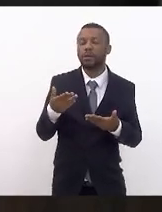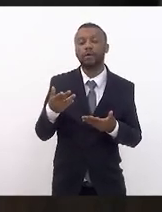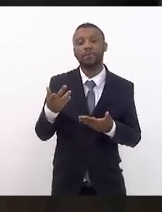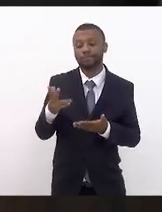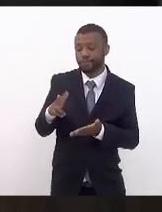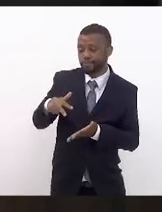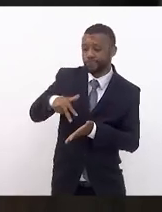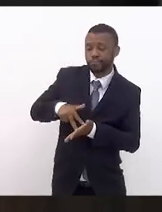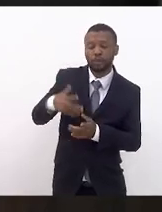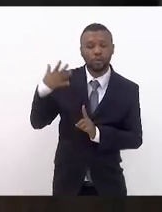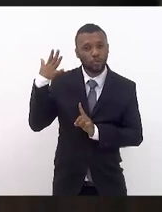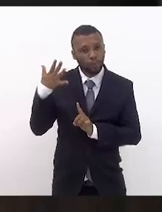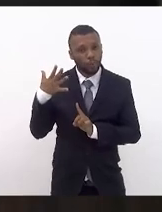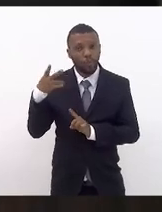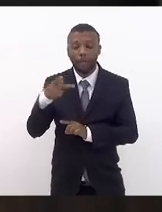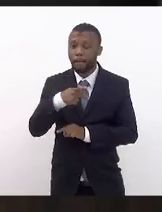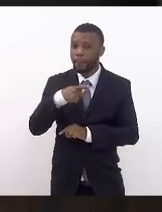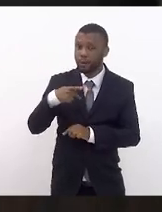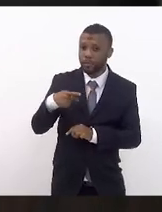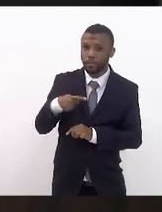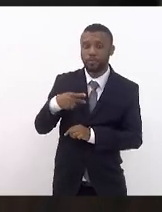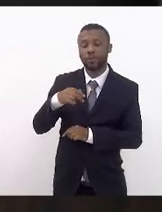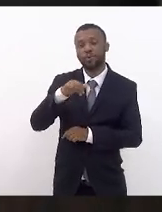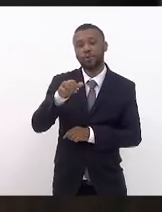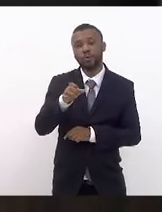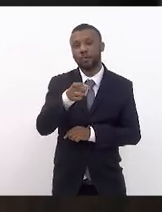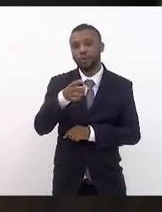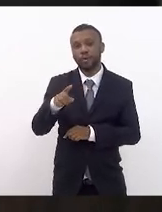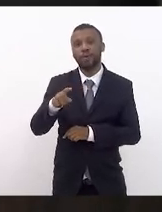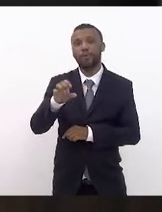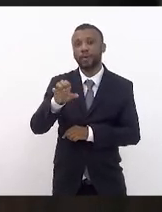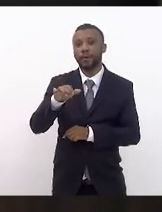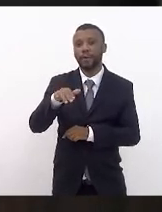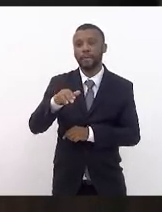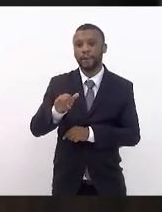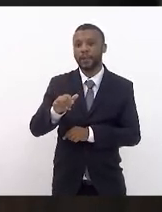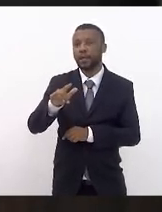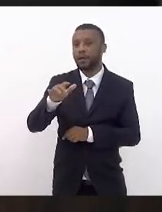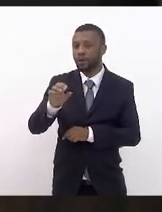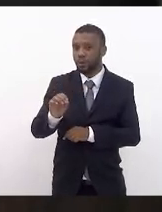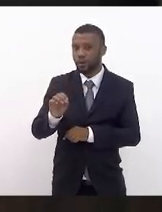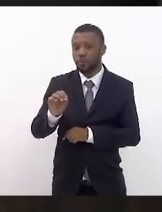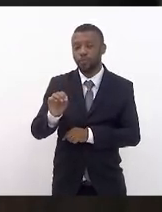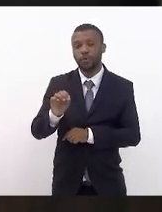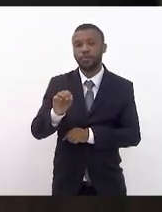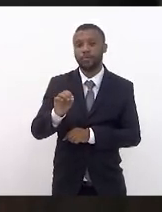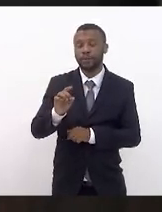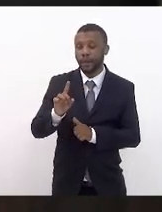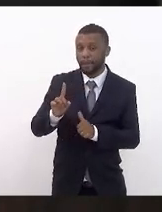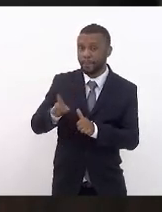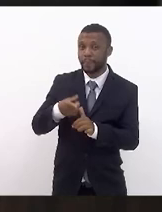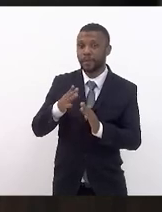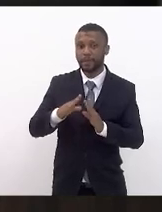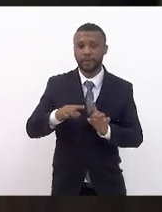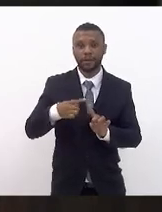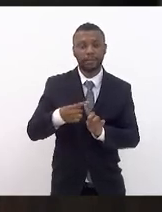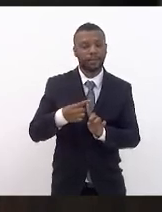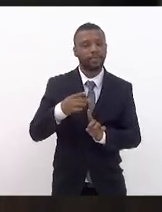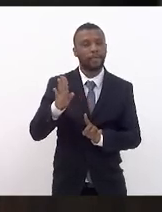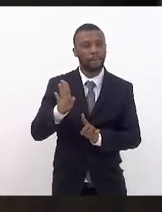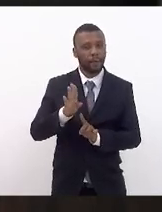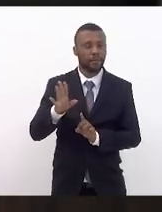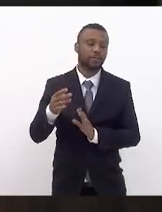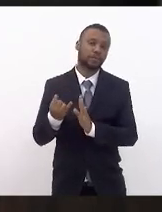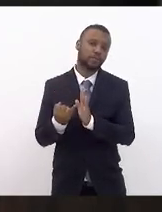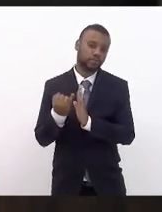tribuna o pastor João Emílio Cutis, da Primeira Igreja Batista do